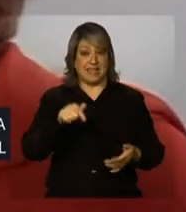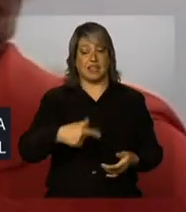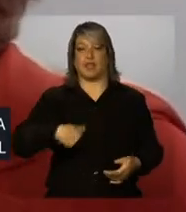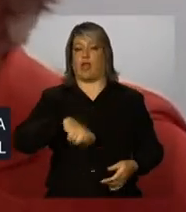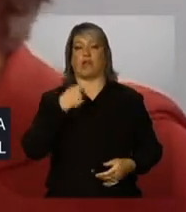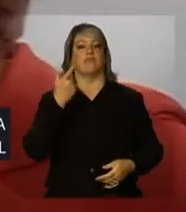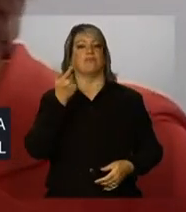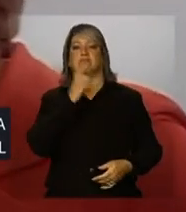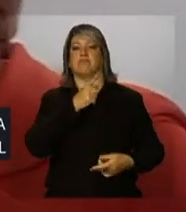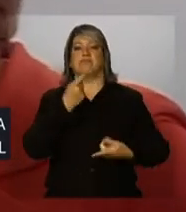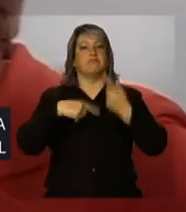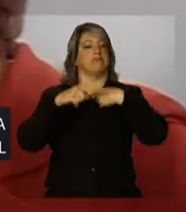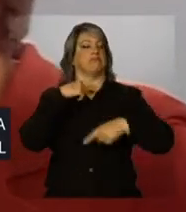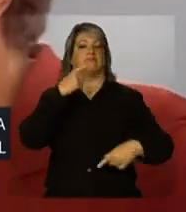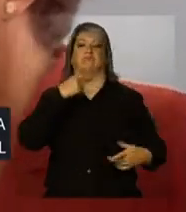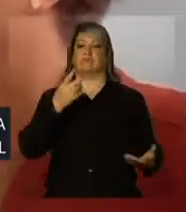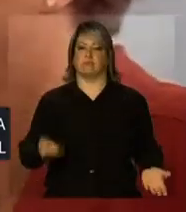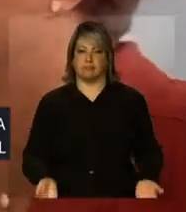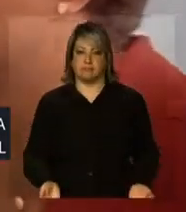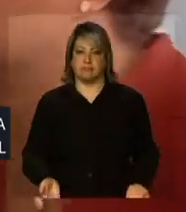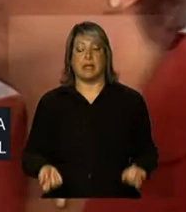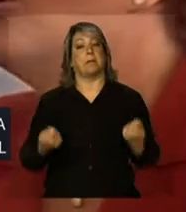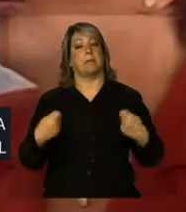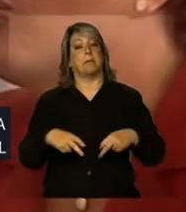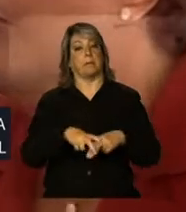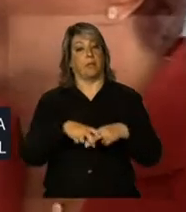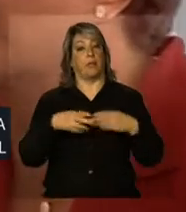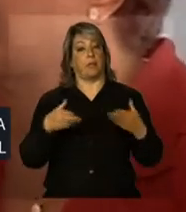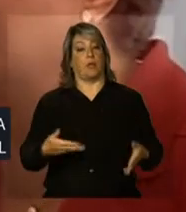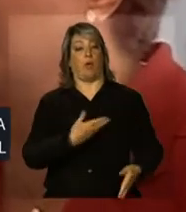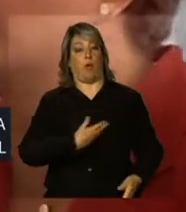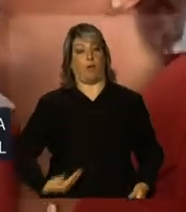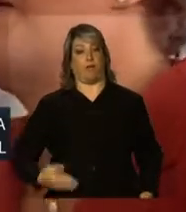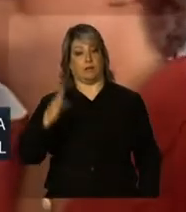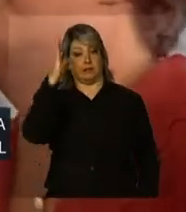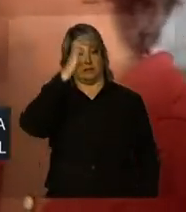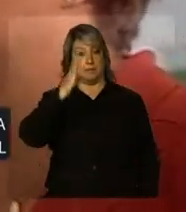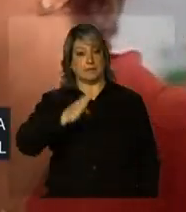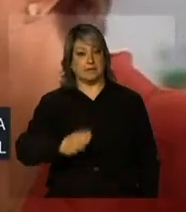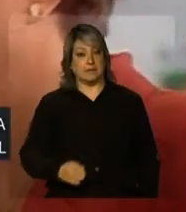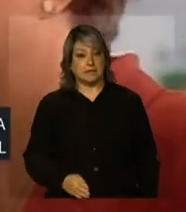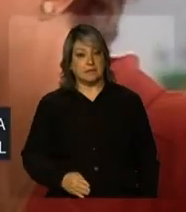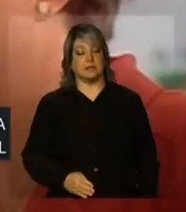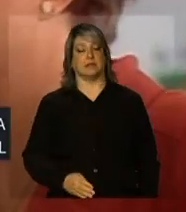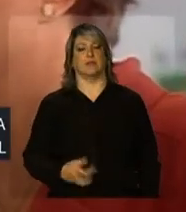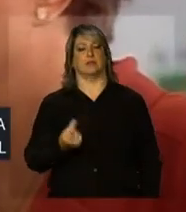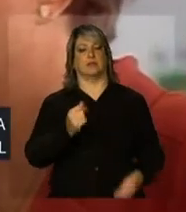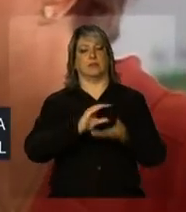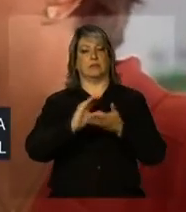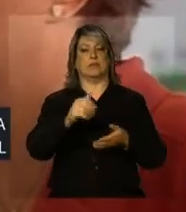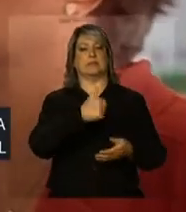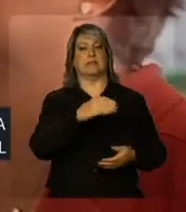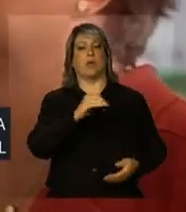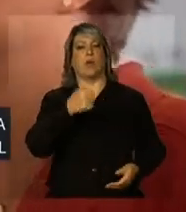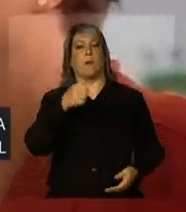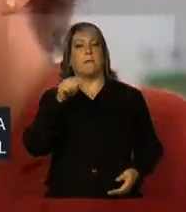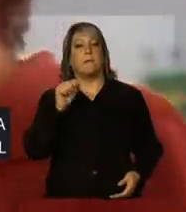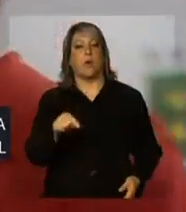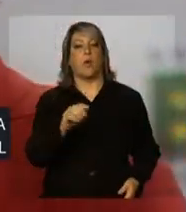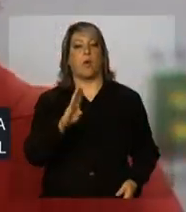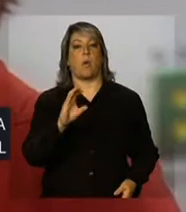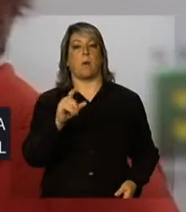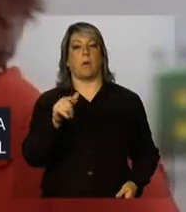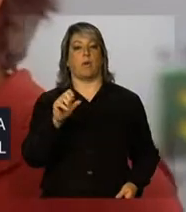Daremos o passo que precisamos dar por isso o governo brasileiro patrocina 101 mil bolsas